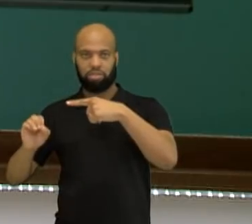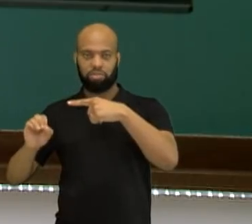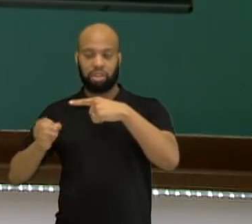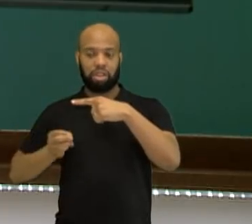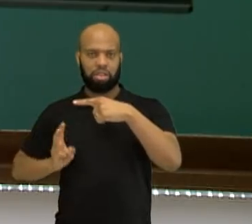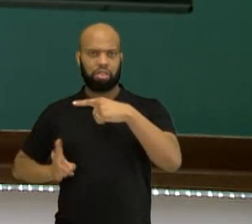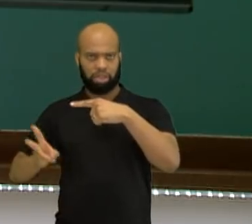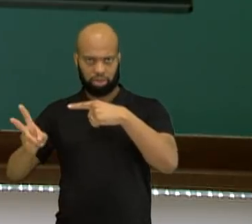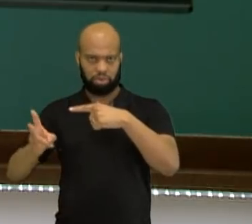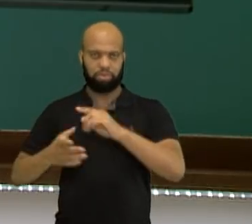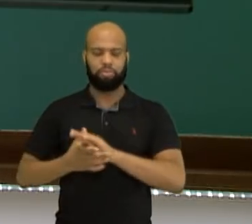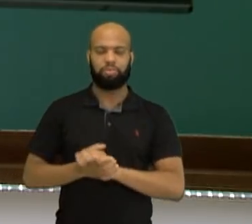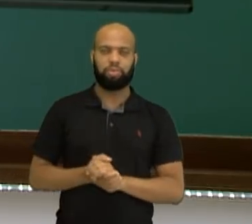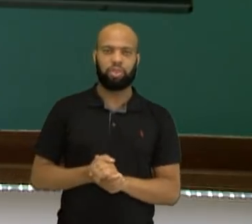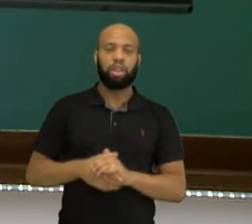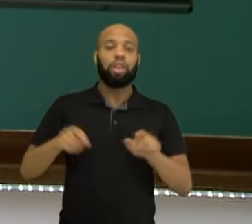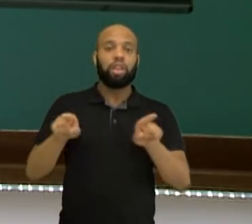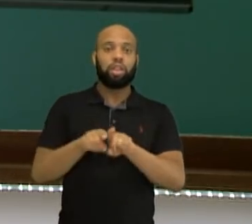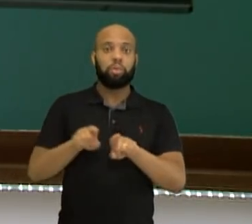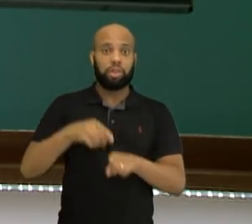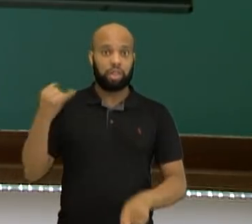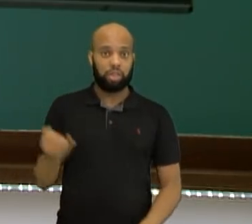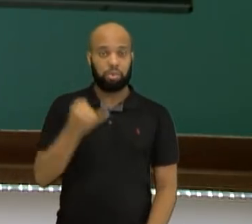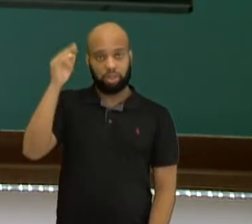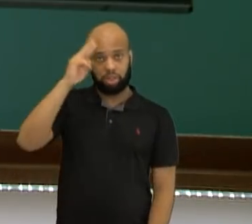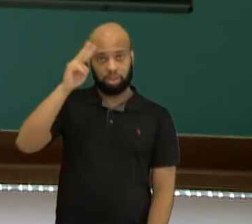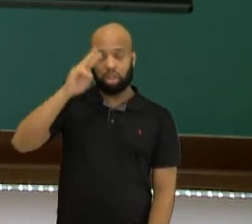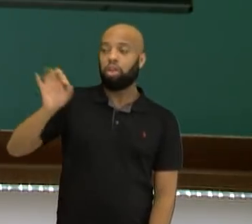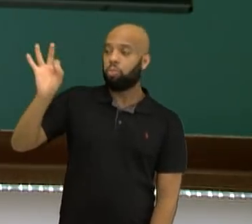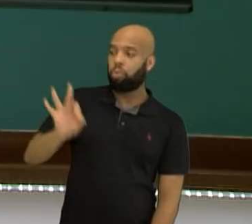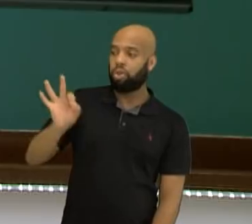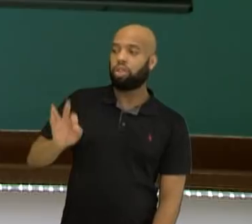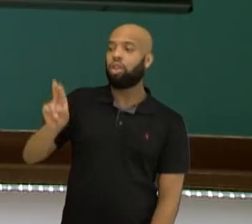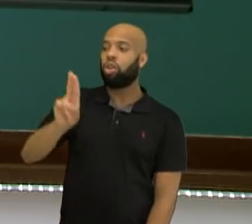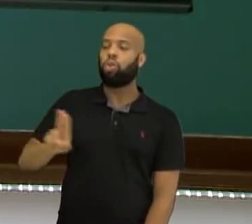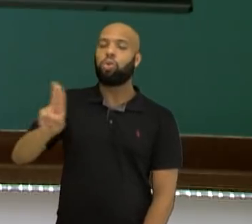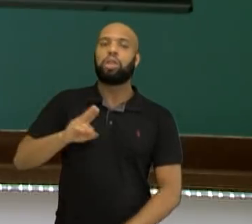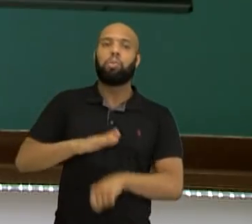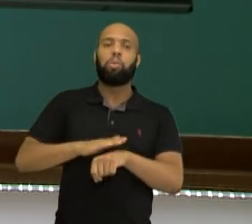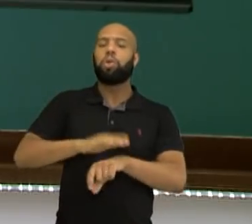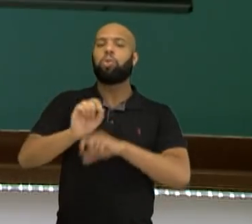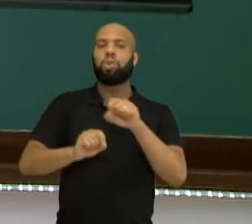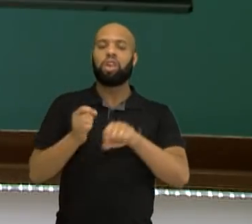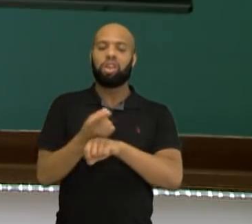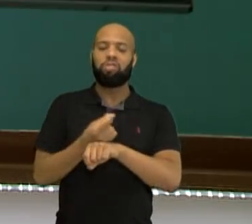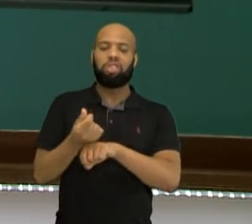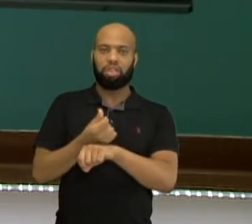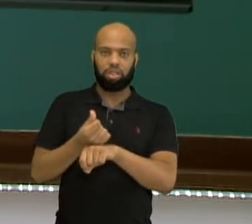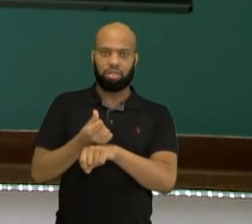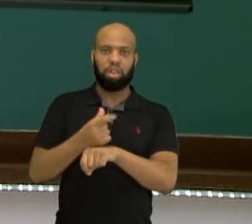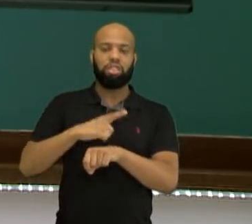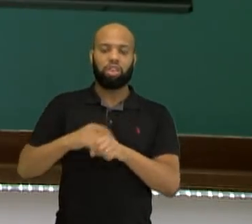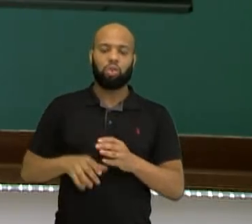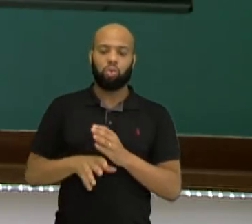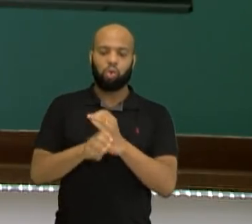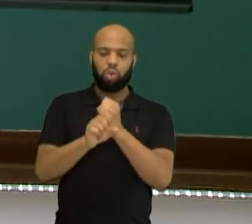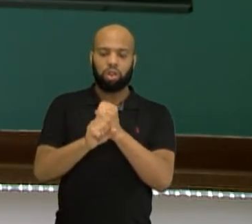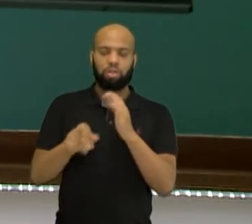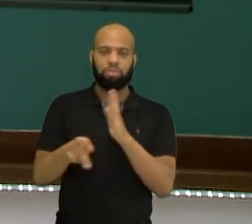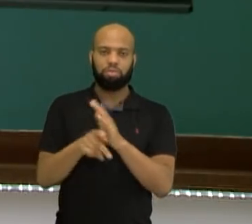tá bom? Além disso, a porcentagem ela também é utilizada em operações financeiras. Ela aparece muito nas operações